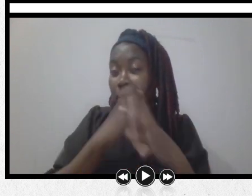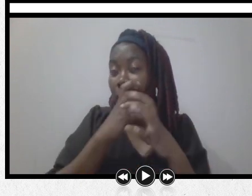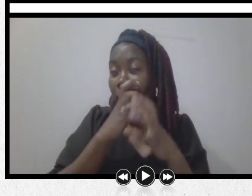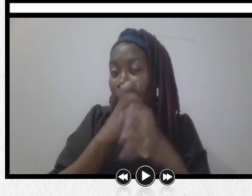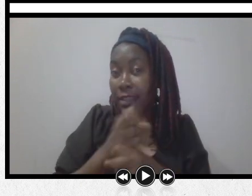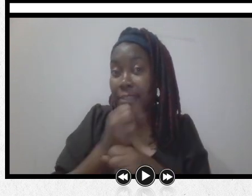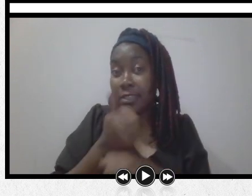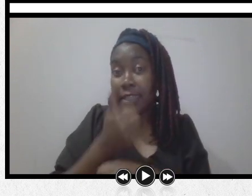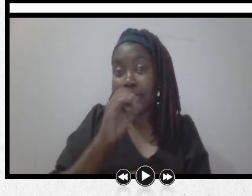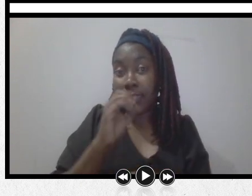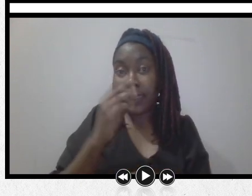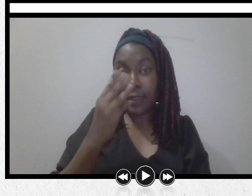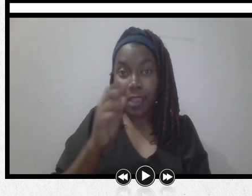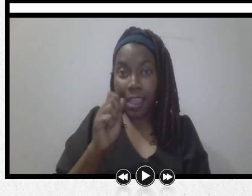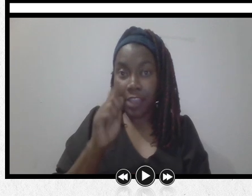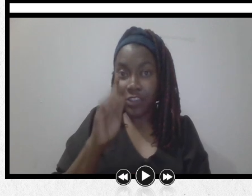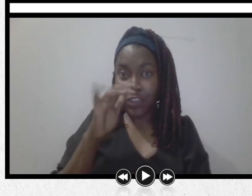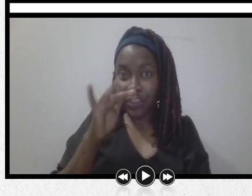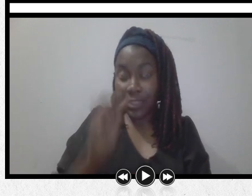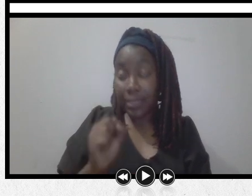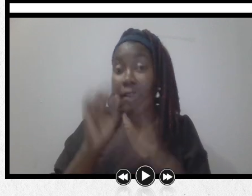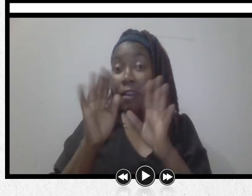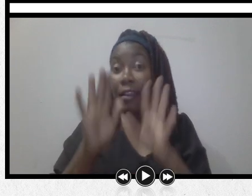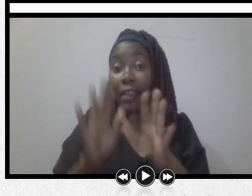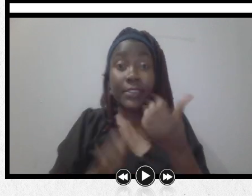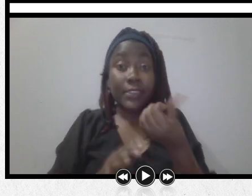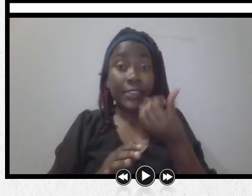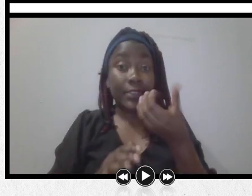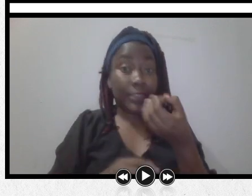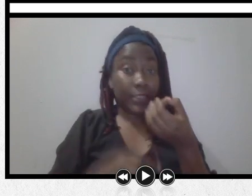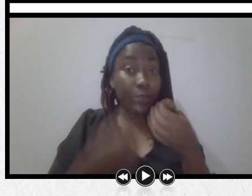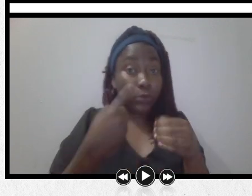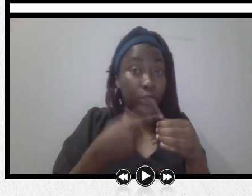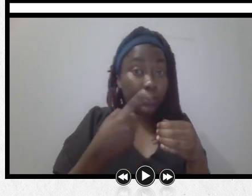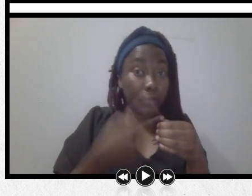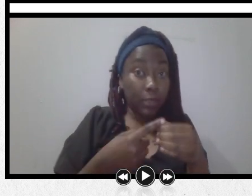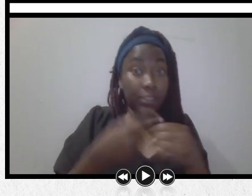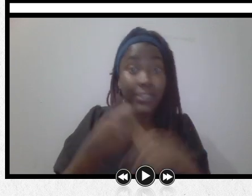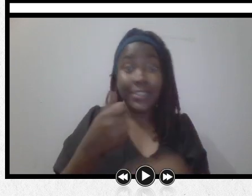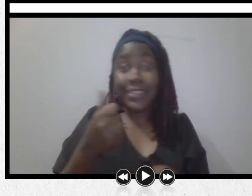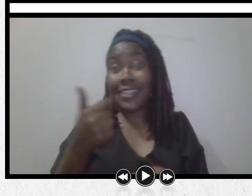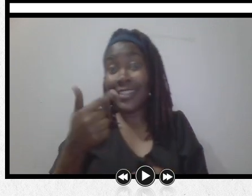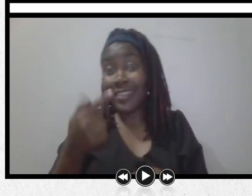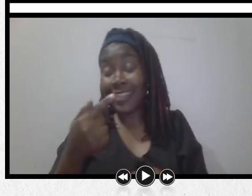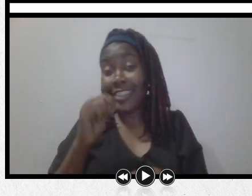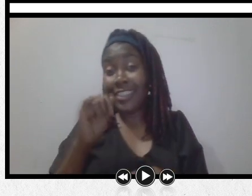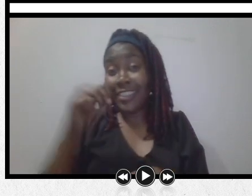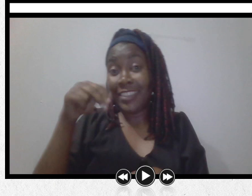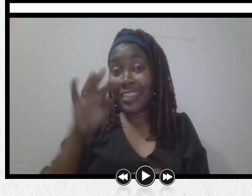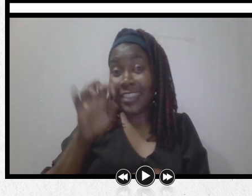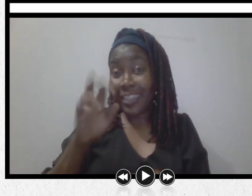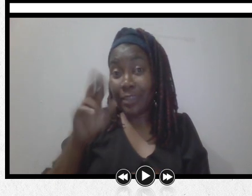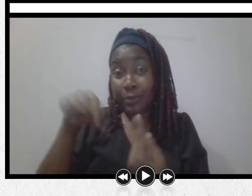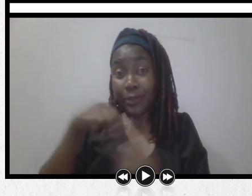né, 103 agências reguladoras, sendo delas 60 municipais, 17 intermunicipais